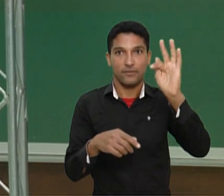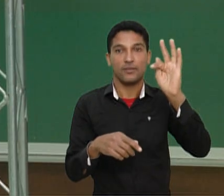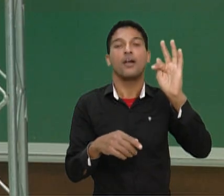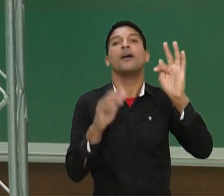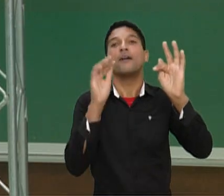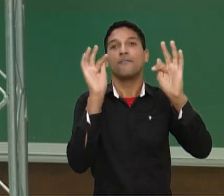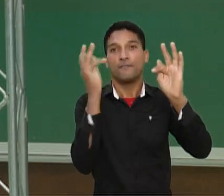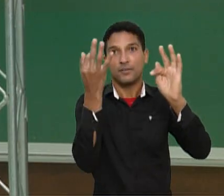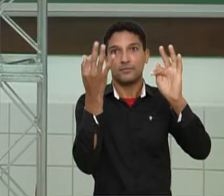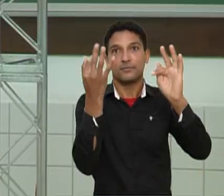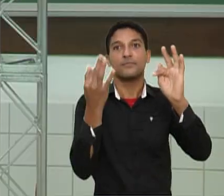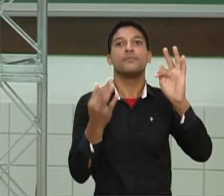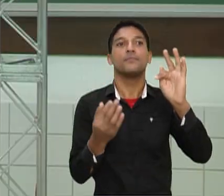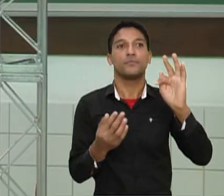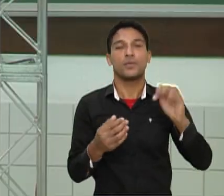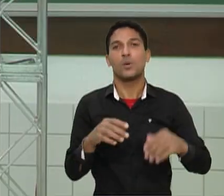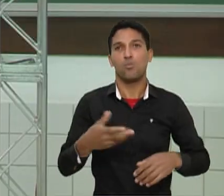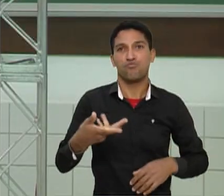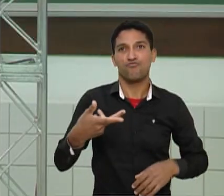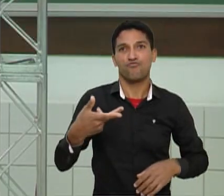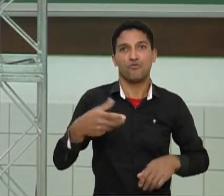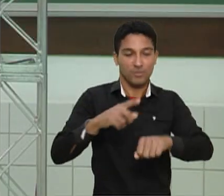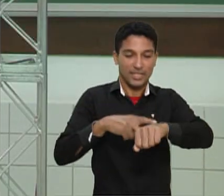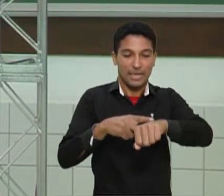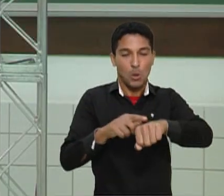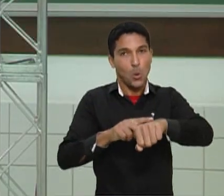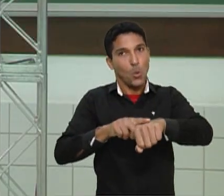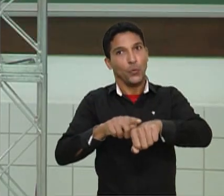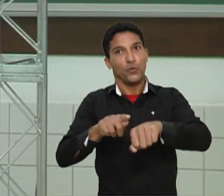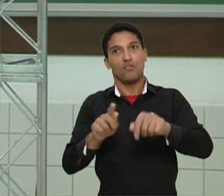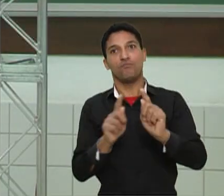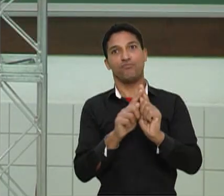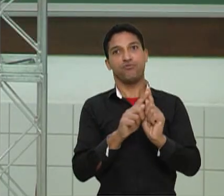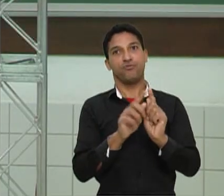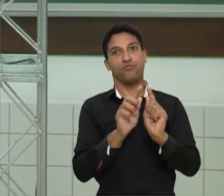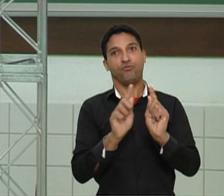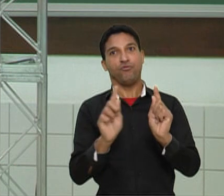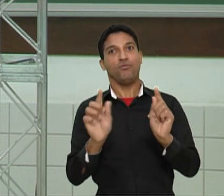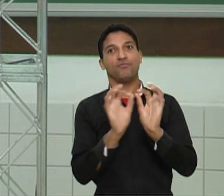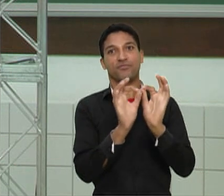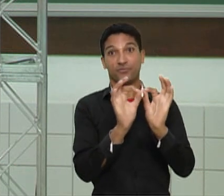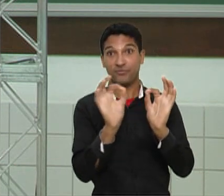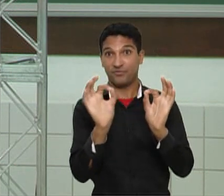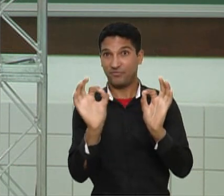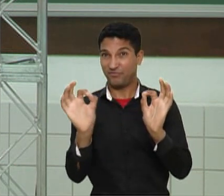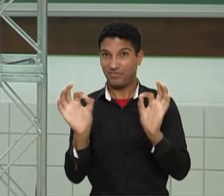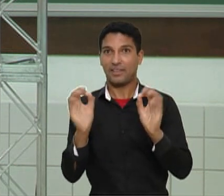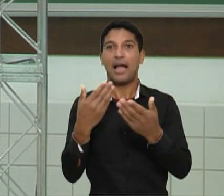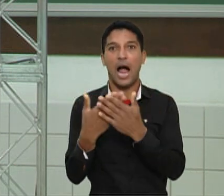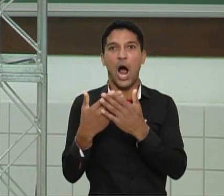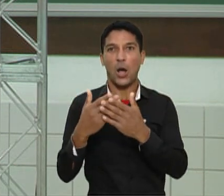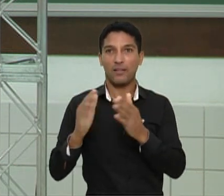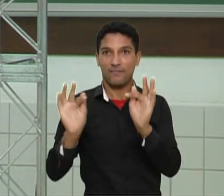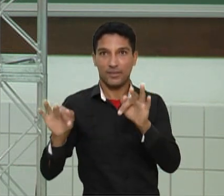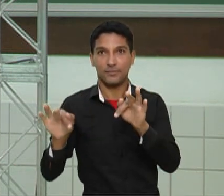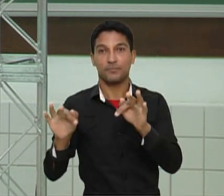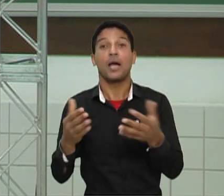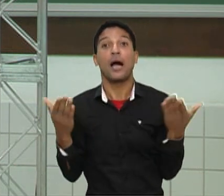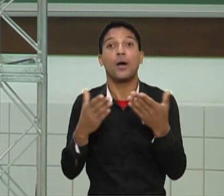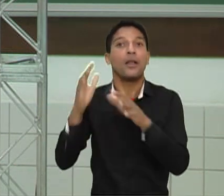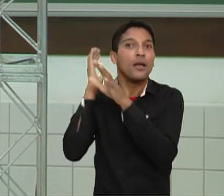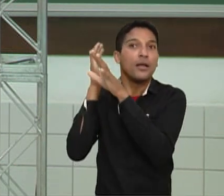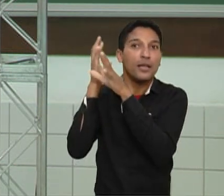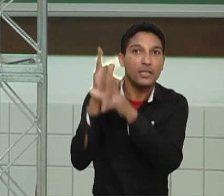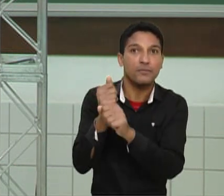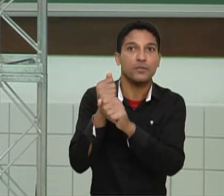que acelerar um pouquinho só porque a gente está no tempo no limite para encerrar a nossa aula de hoje. Lembrando que hoje trabalhamos então a